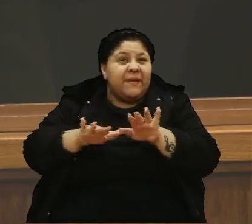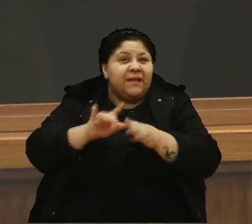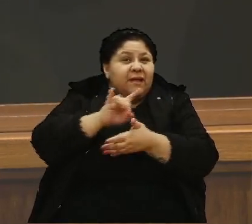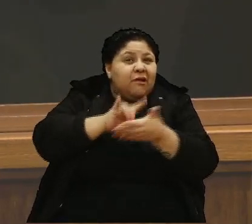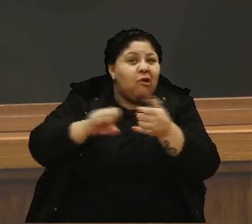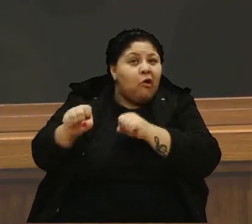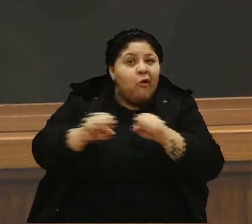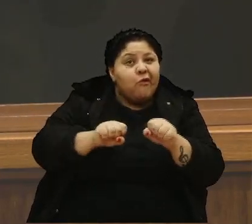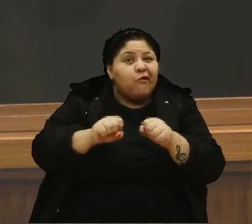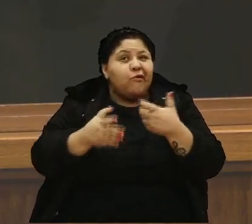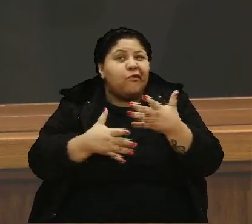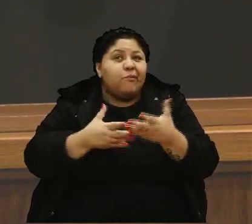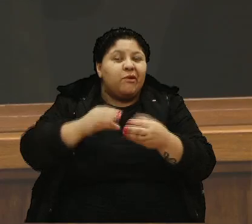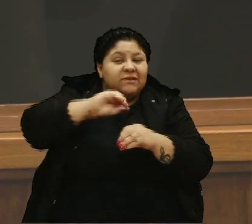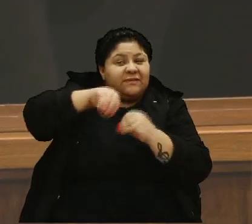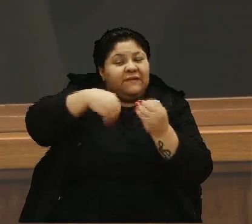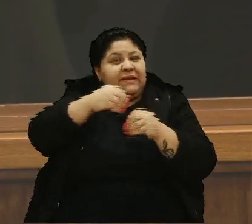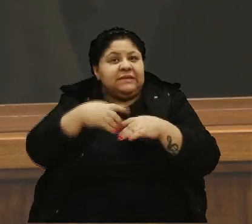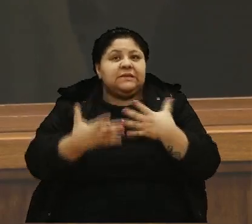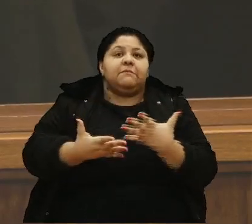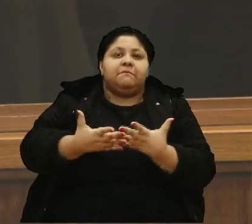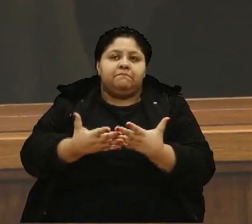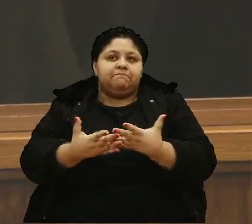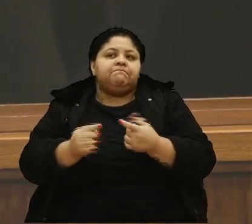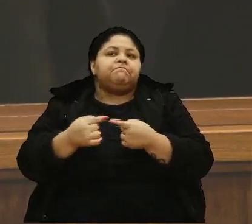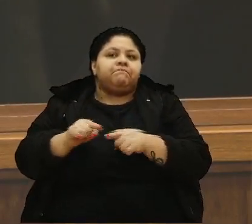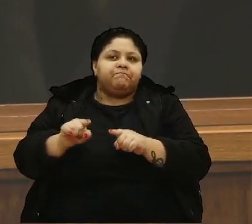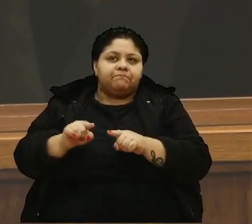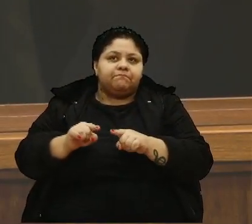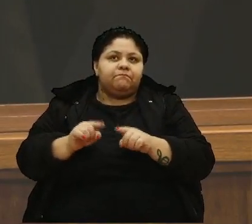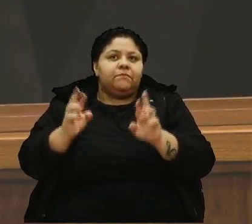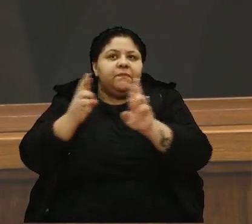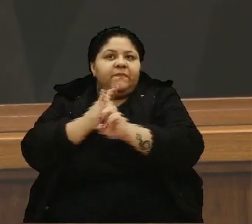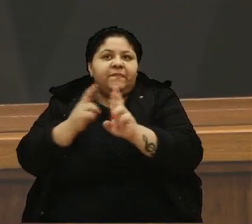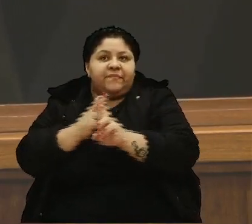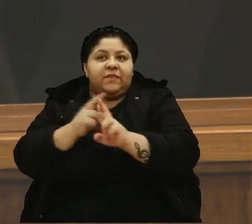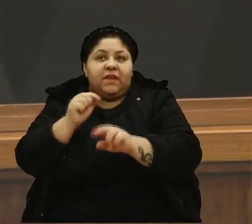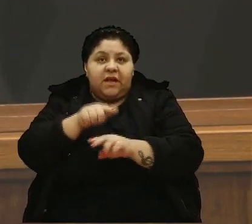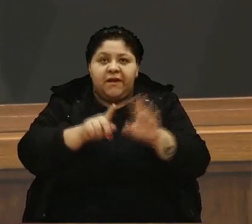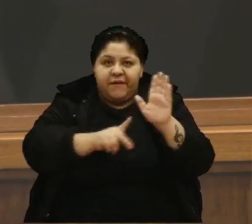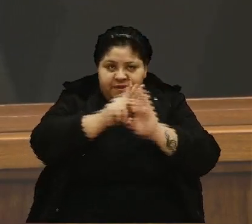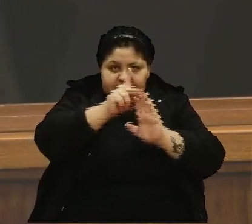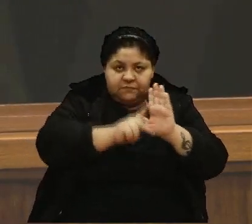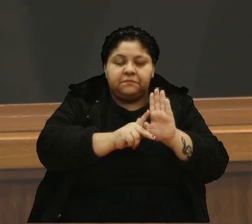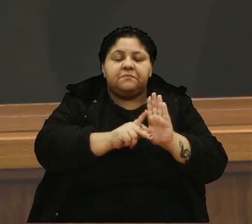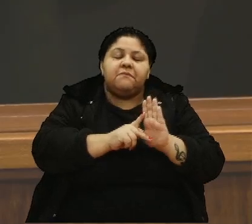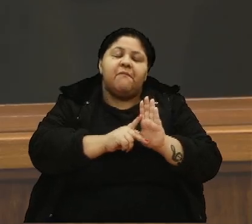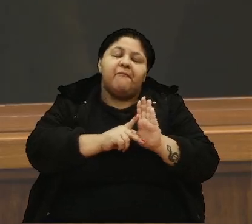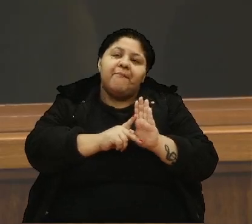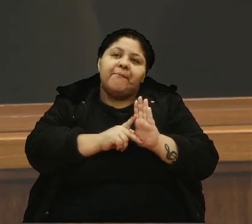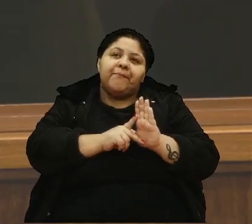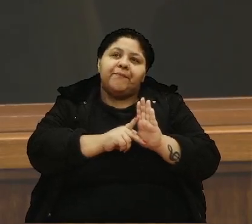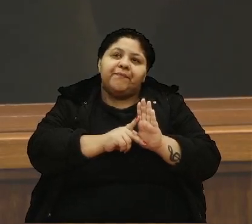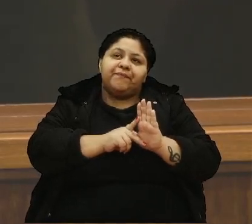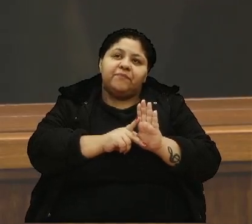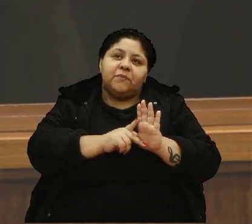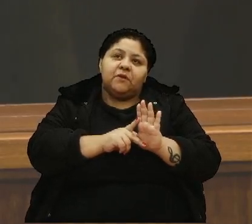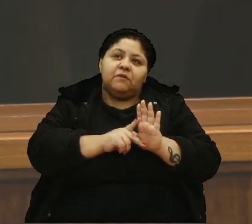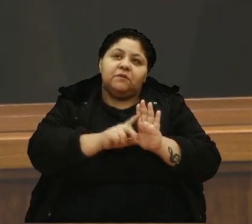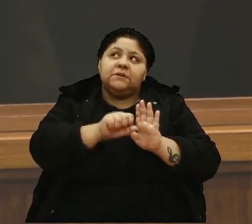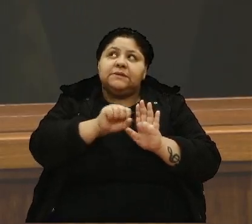ele pode ser meio flexível, né? Mas, em relação a esse projeto específico, se der para